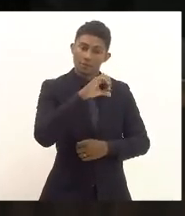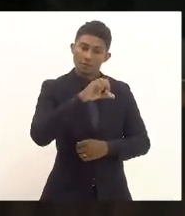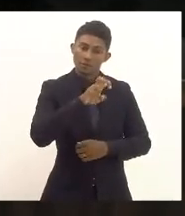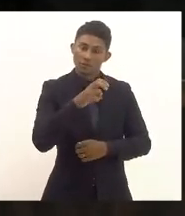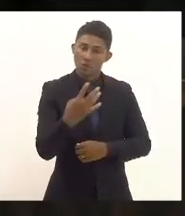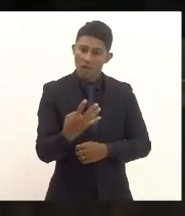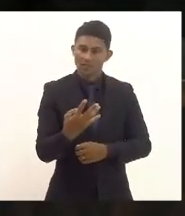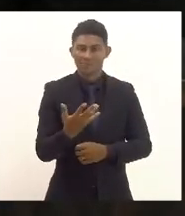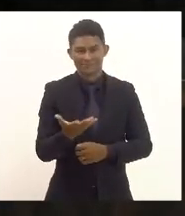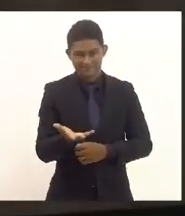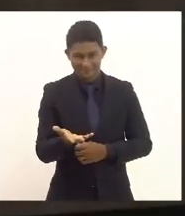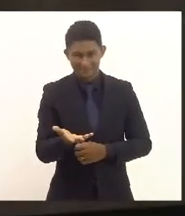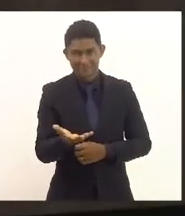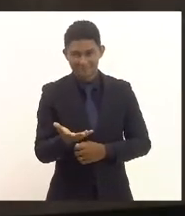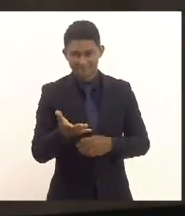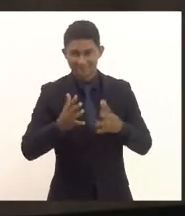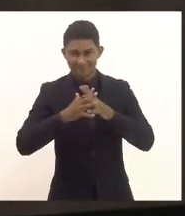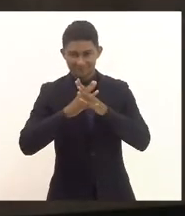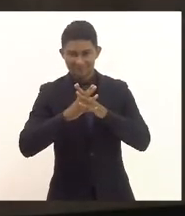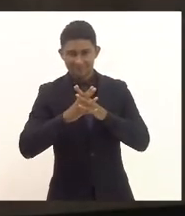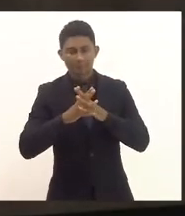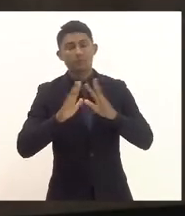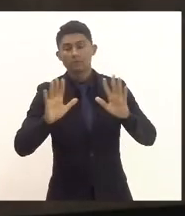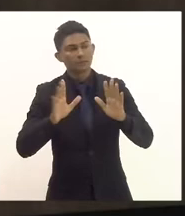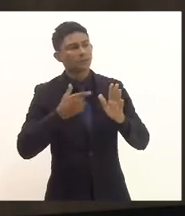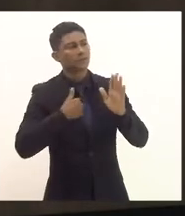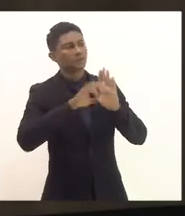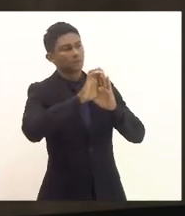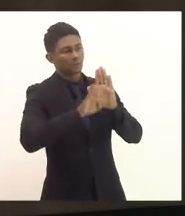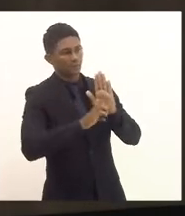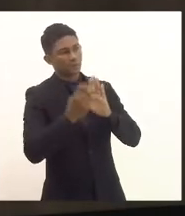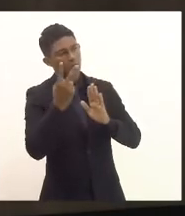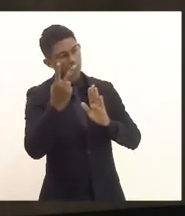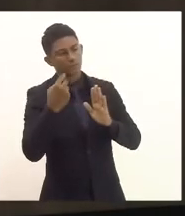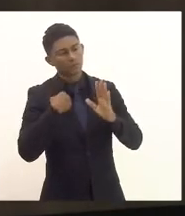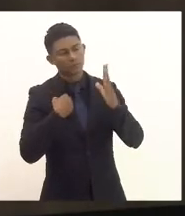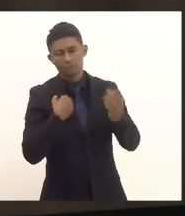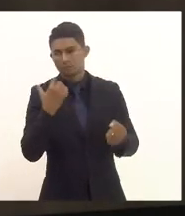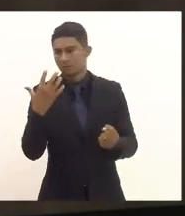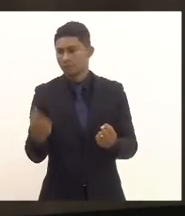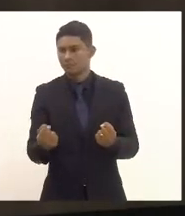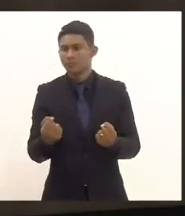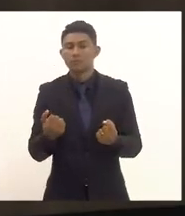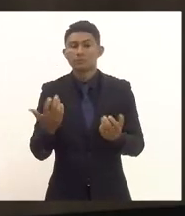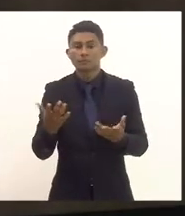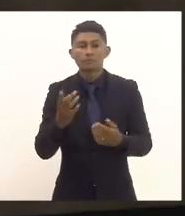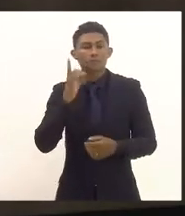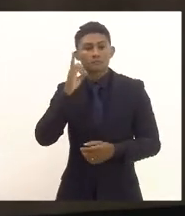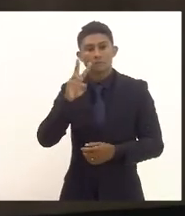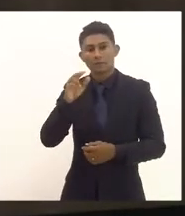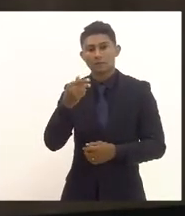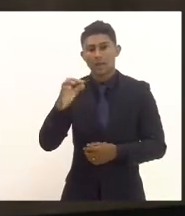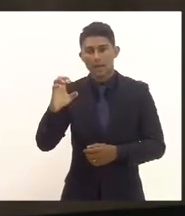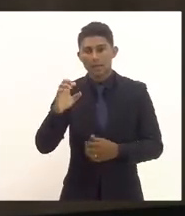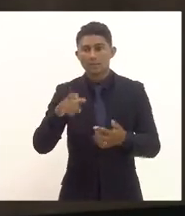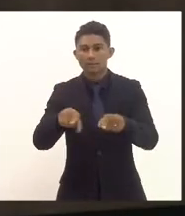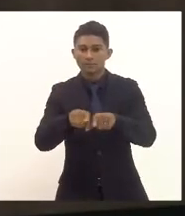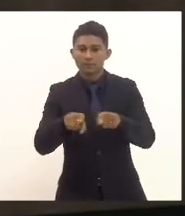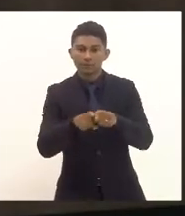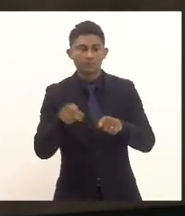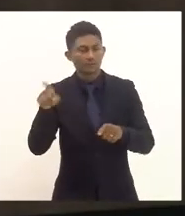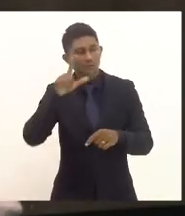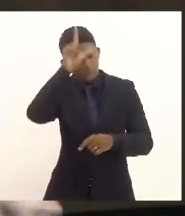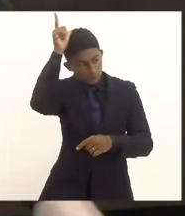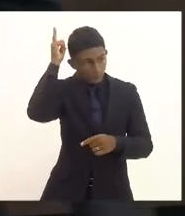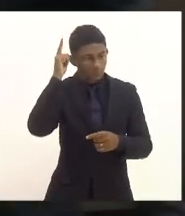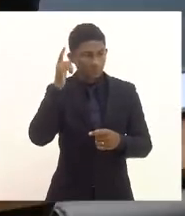o seu presente que eu falei as duas emendas Sem problema e acolher a minha Deputado waldeck juridicidade com emendas acolhendo a emenda